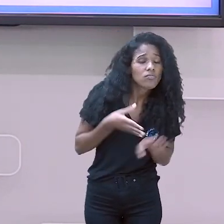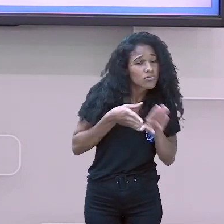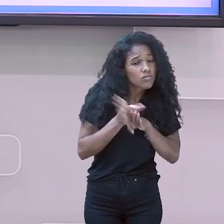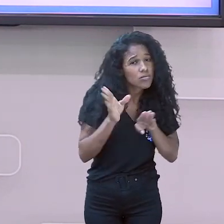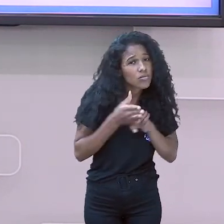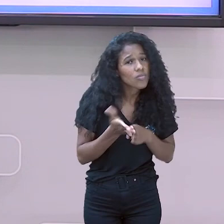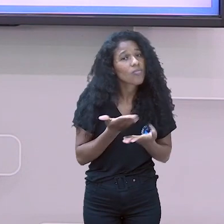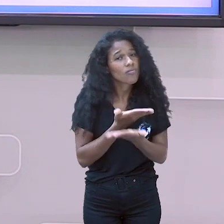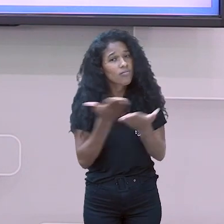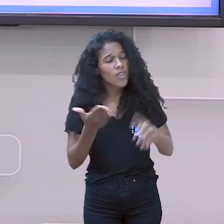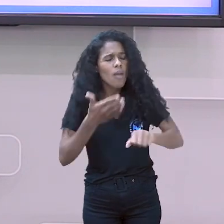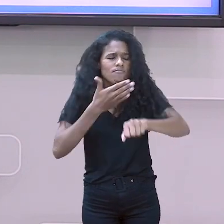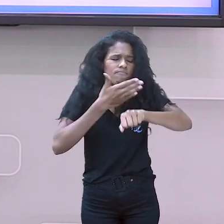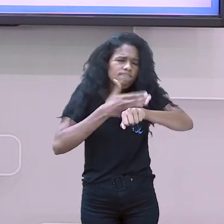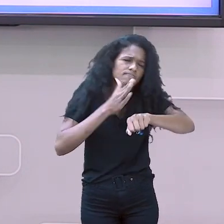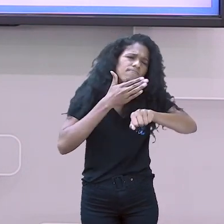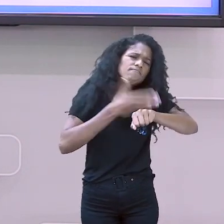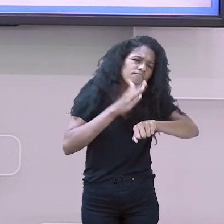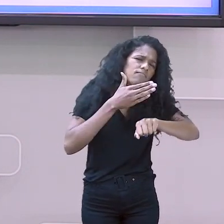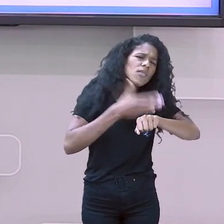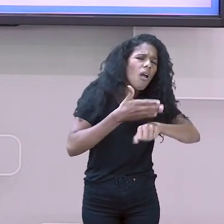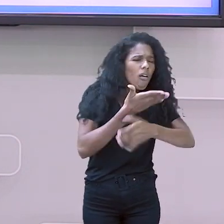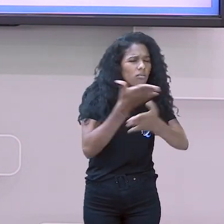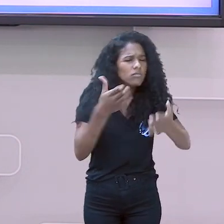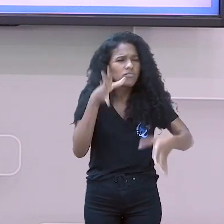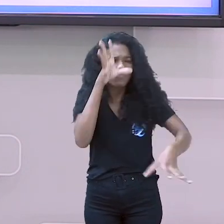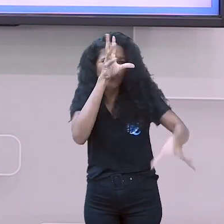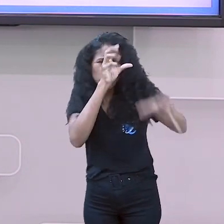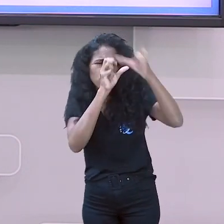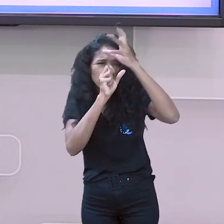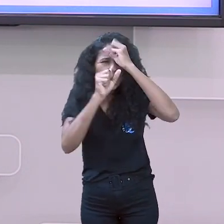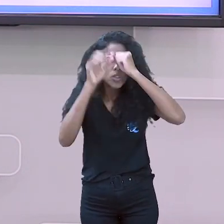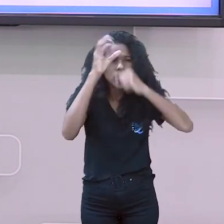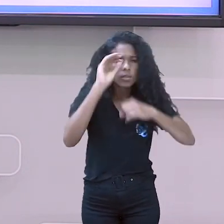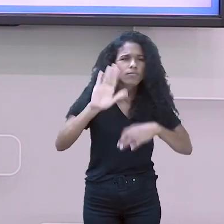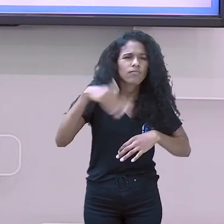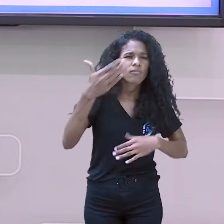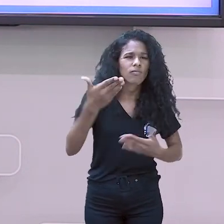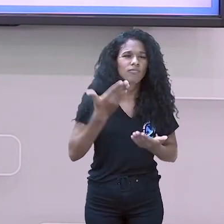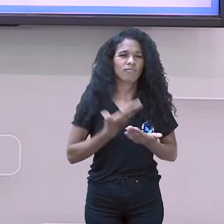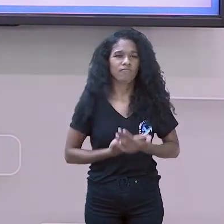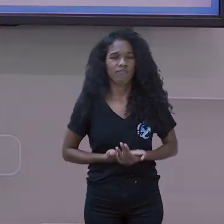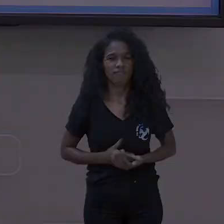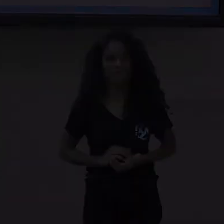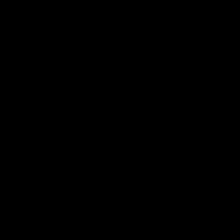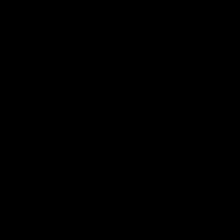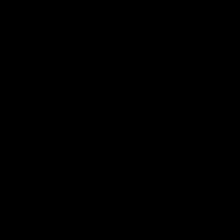Pratiquem, porque é praticando que a gente aprende. E até a próxima!